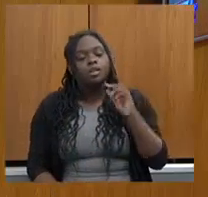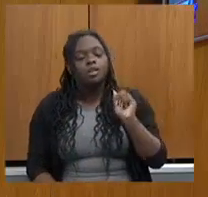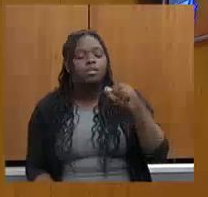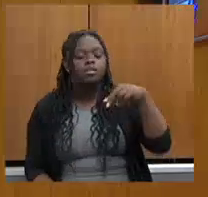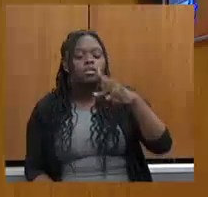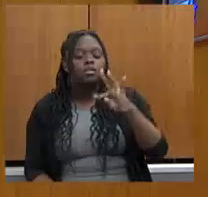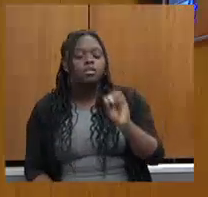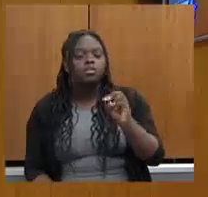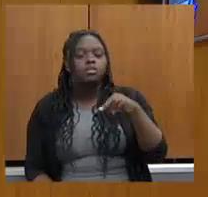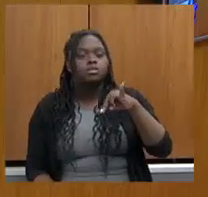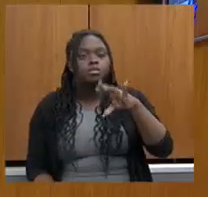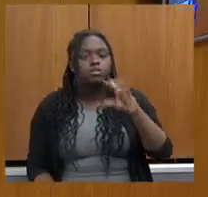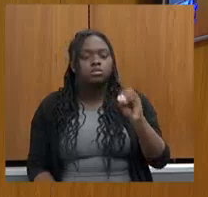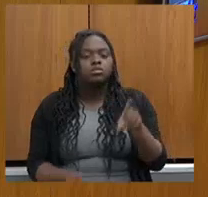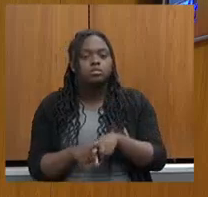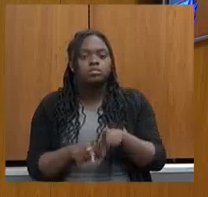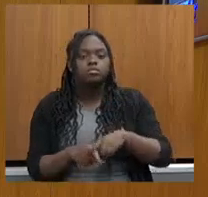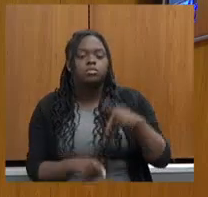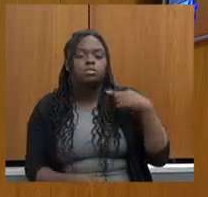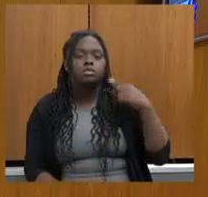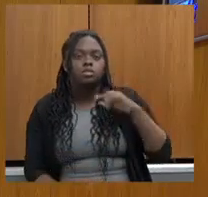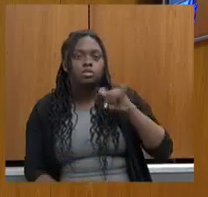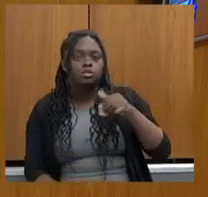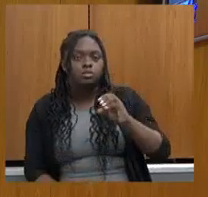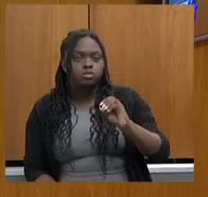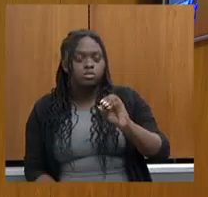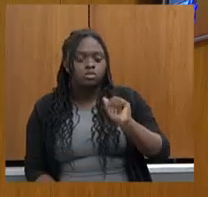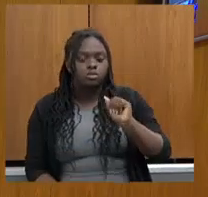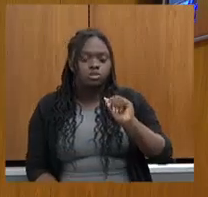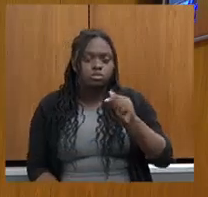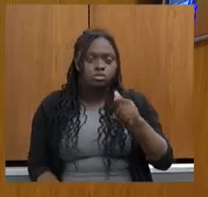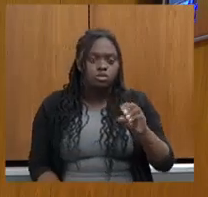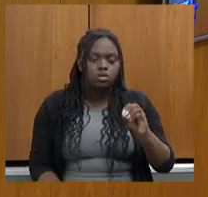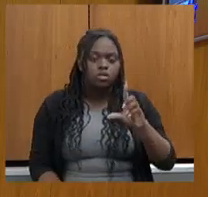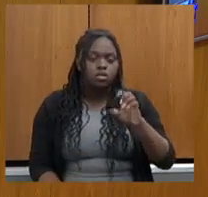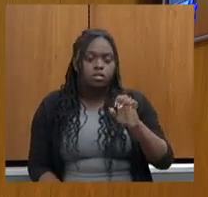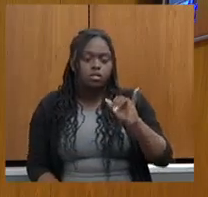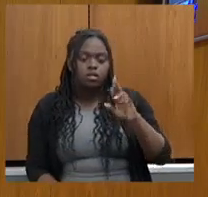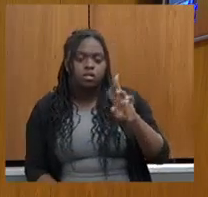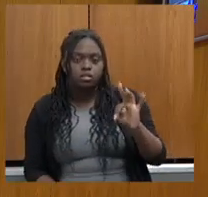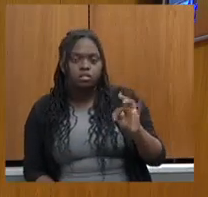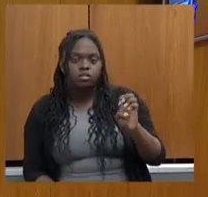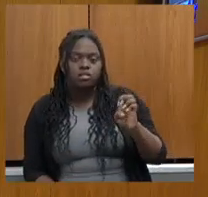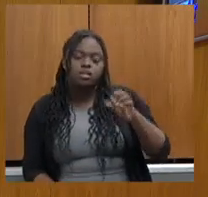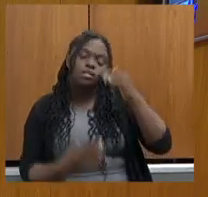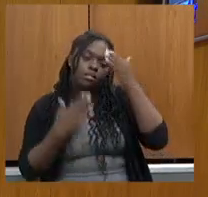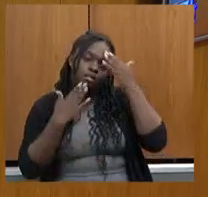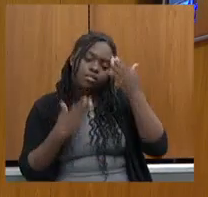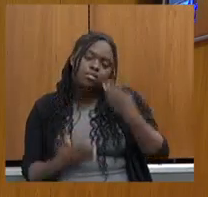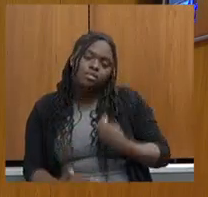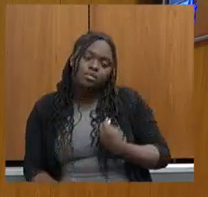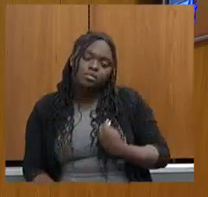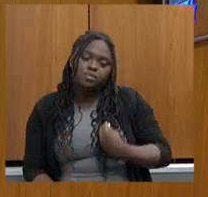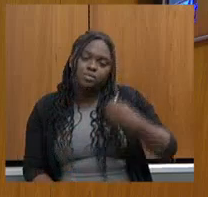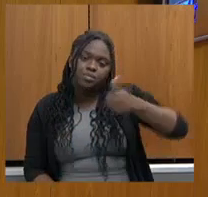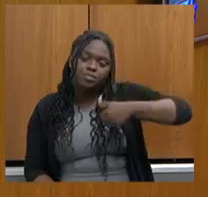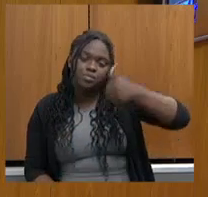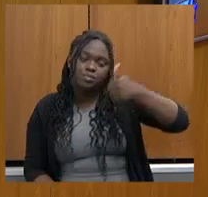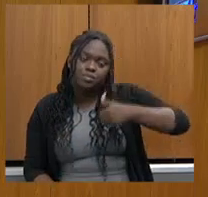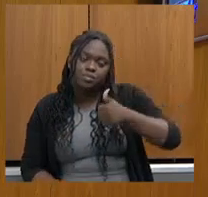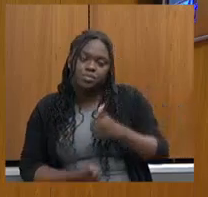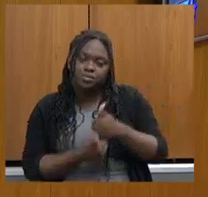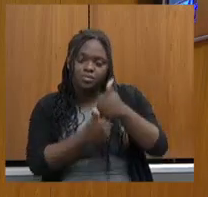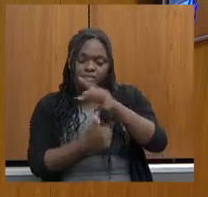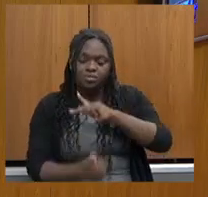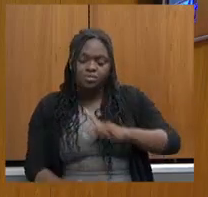Arantes ou Deputado João Leite se desejam fazer uso da palavra registro agradeço a presença do nosso primeiro vice-presidente o deputado